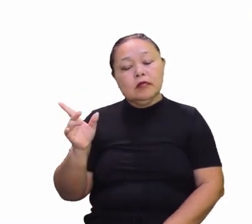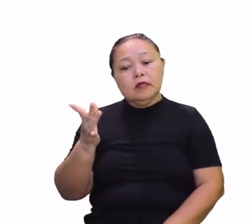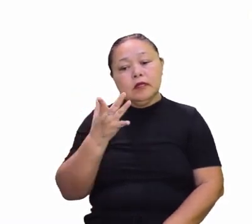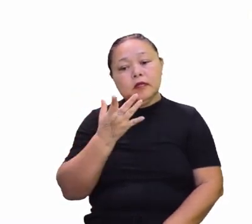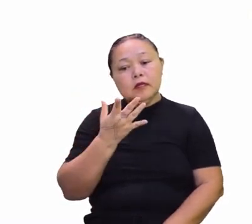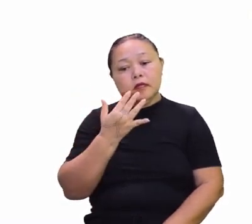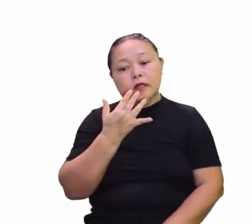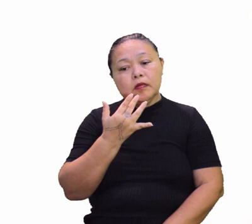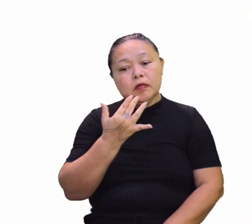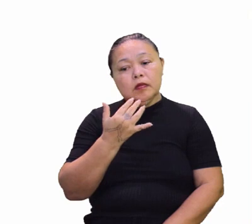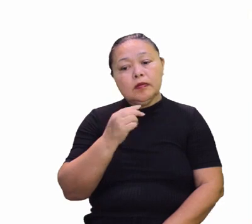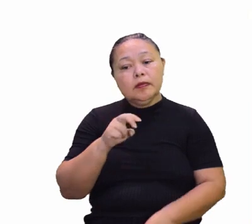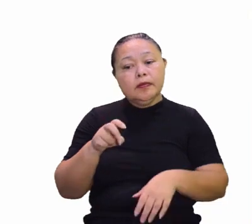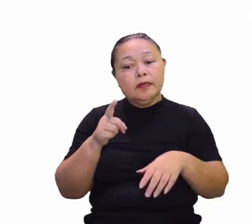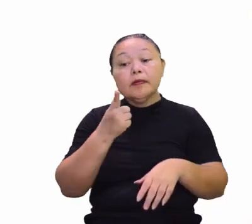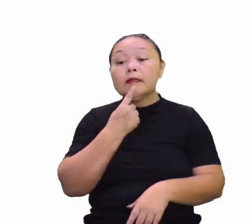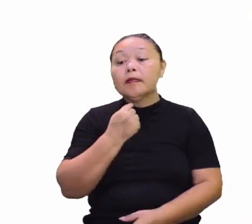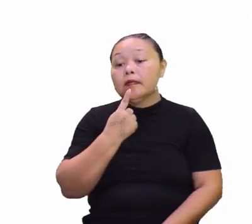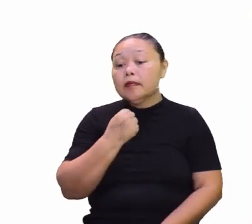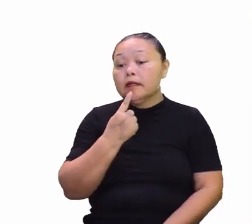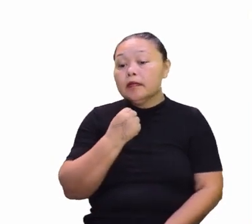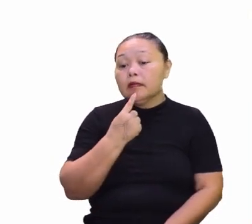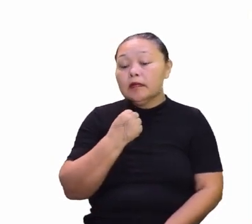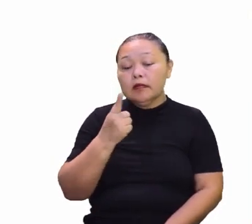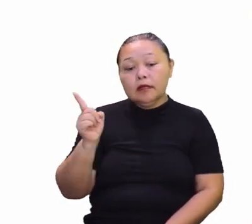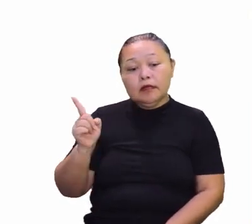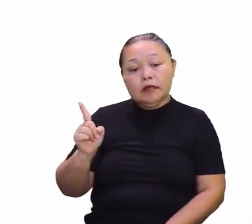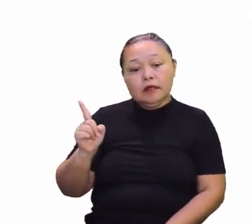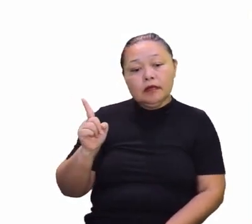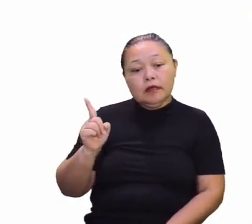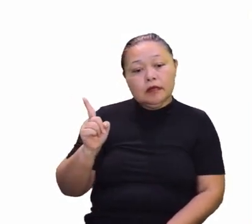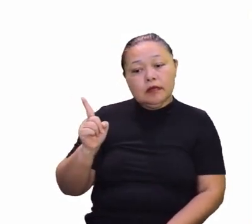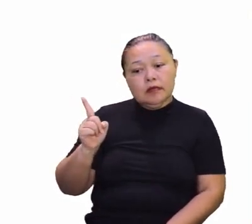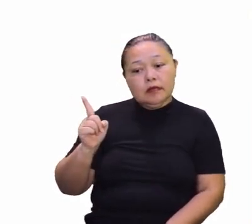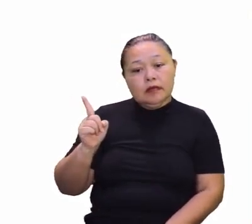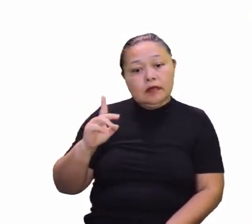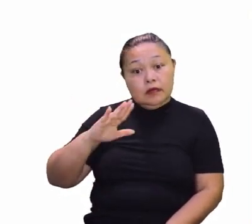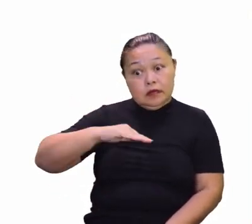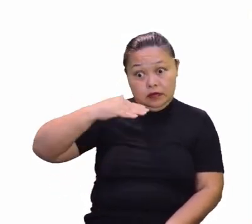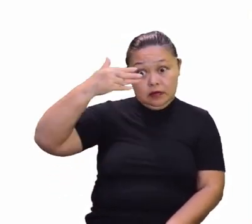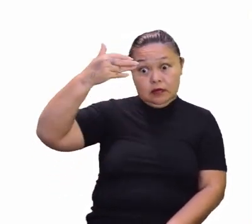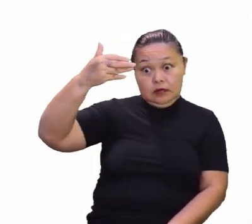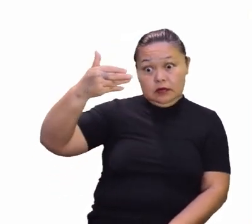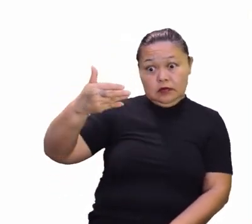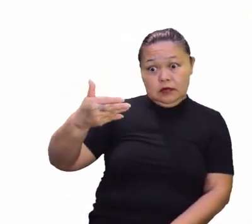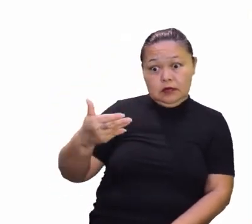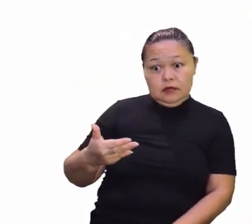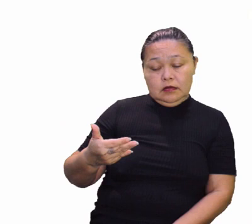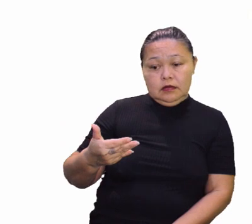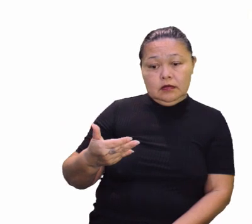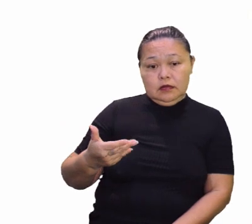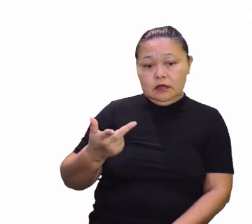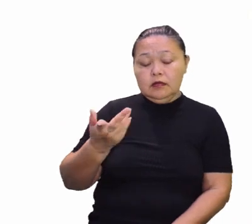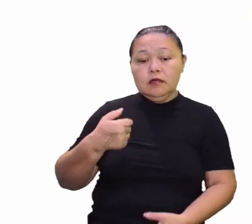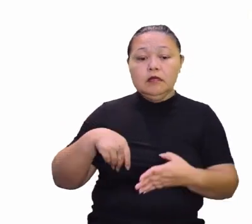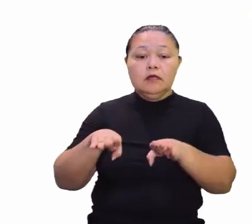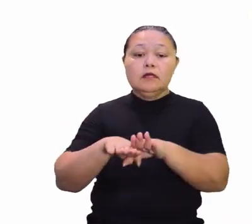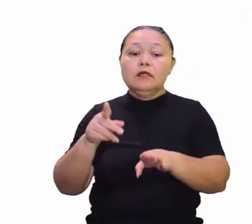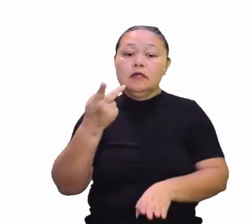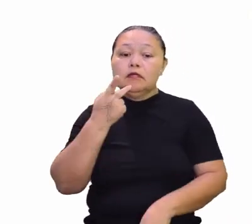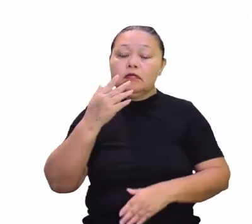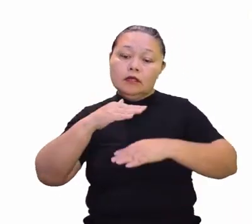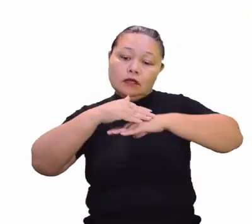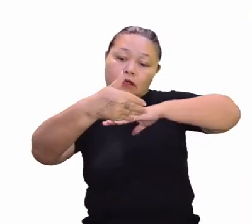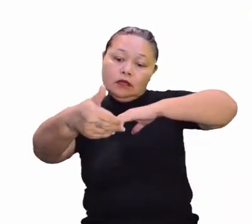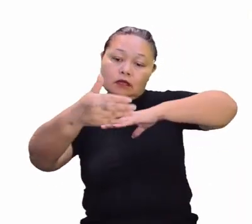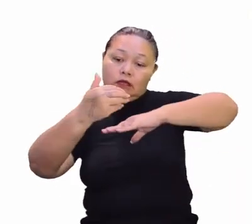Colocar vermelho. Vamos lá. Rogério, essa parte aqui, ó, é alta. E eu também falei que isso aqui é divisor